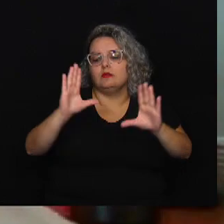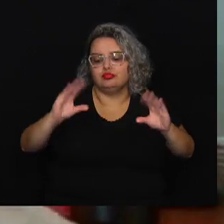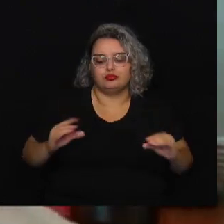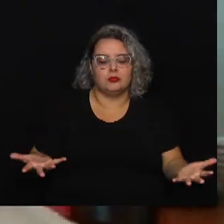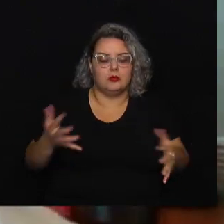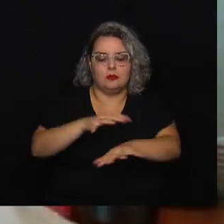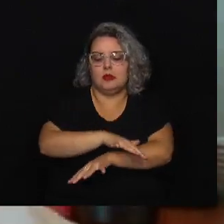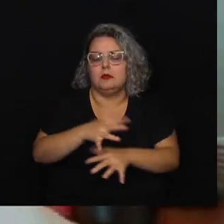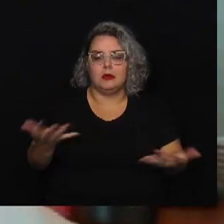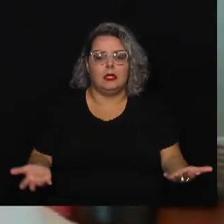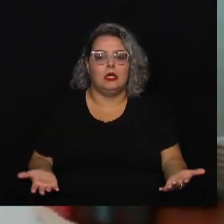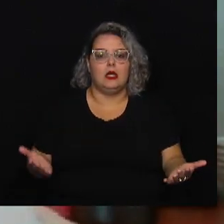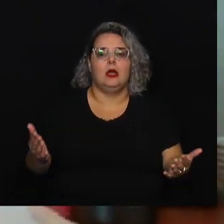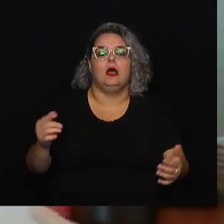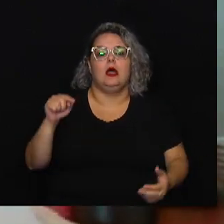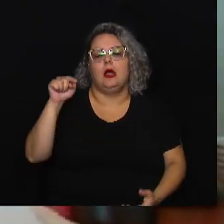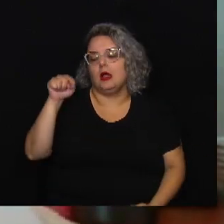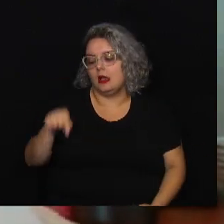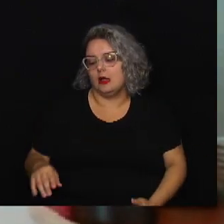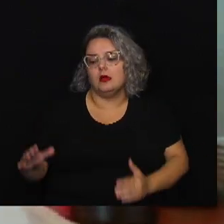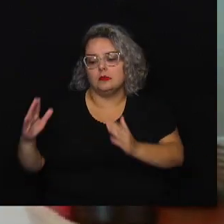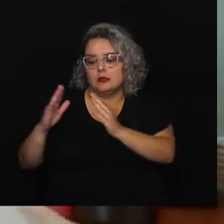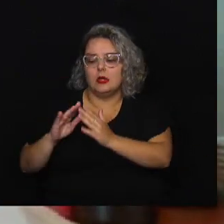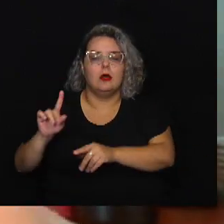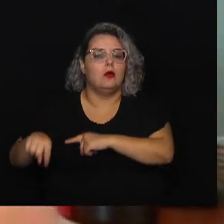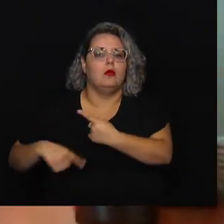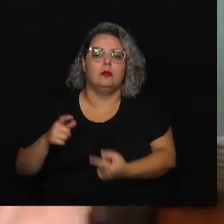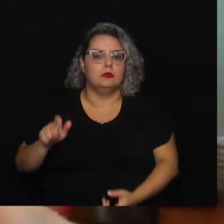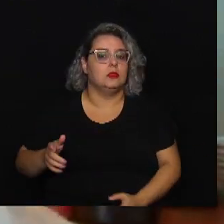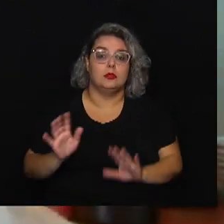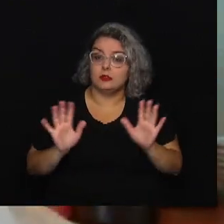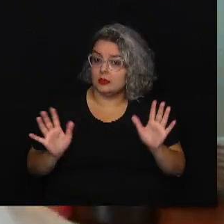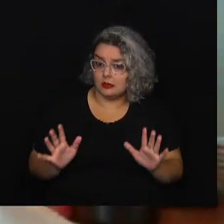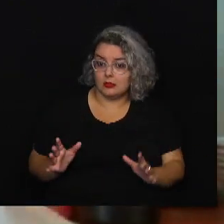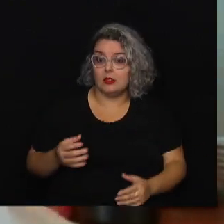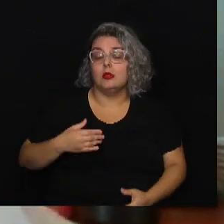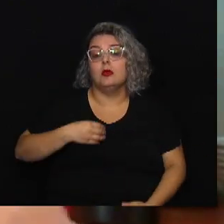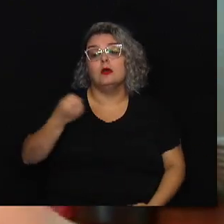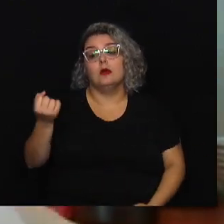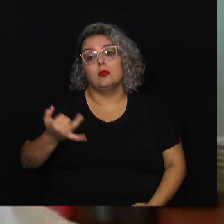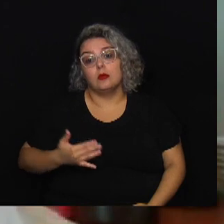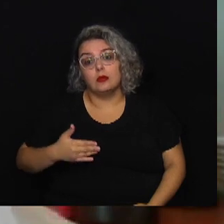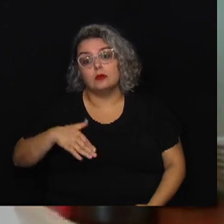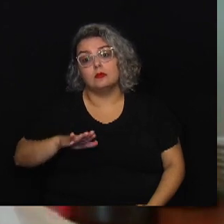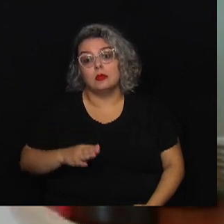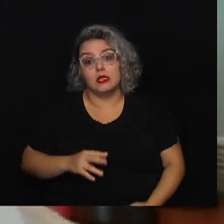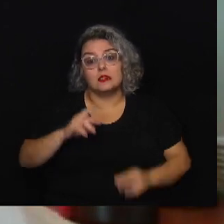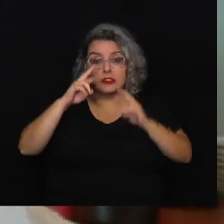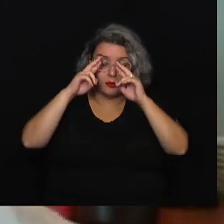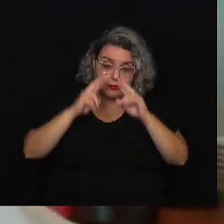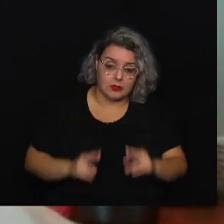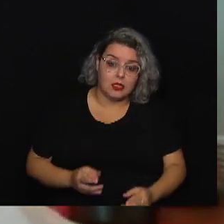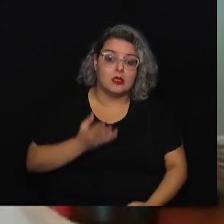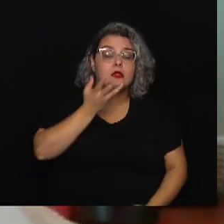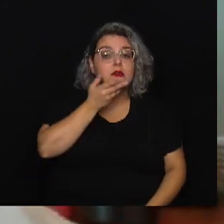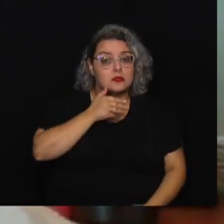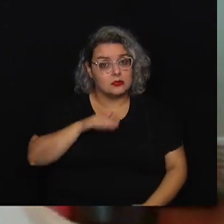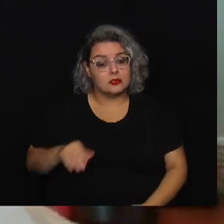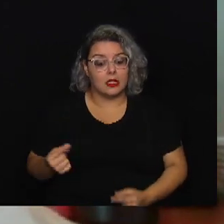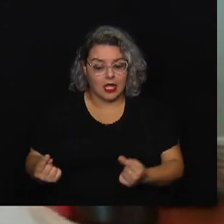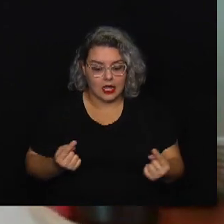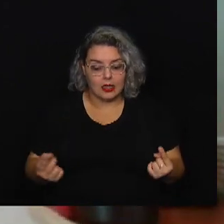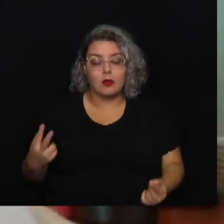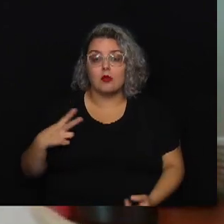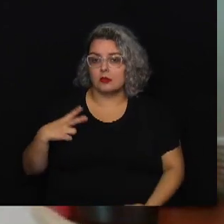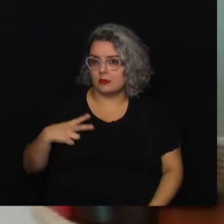para casa, agora você é outra pessoa, né? E quanto mais a gente respeitar esses menininhos que são cada um,